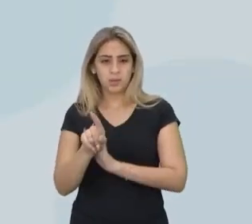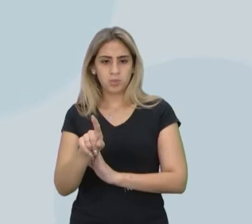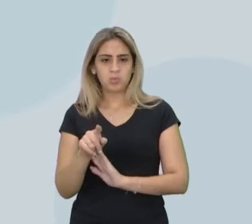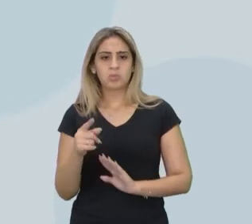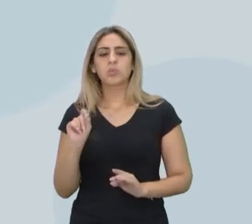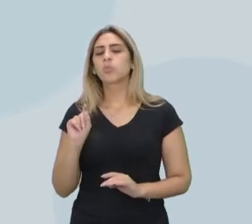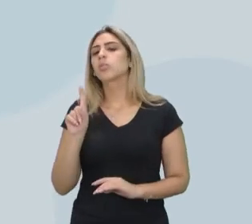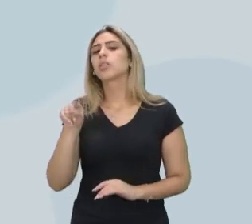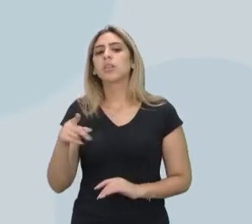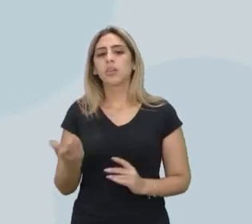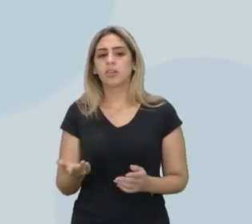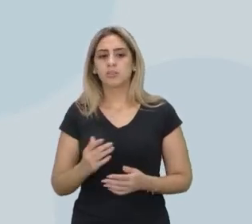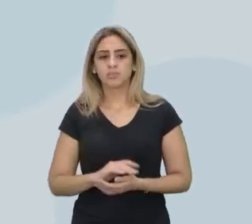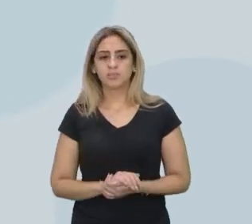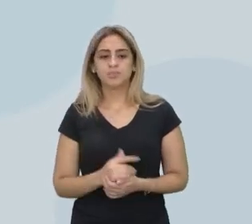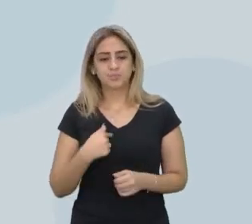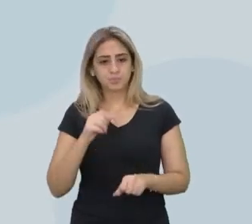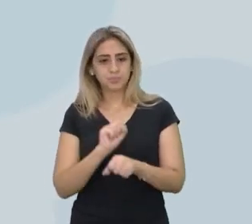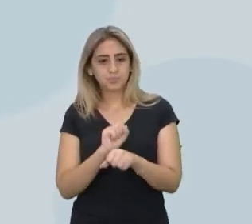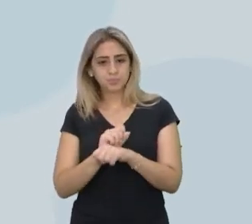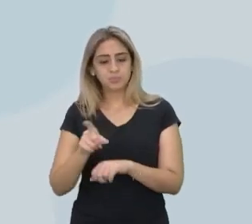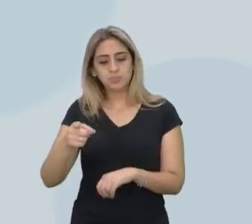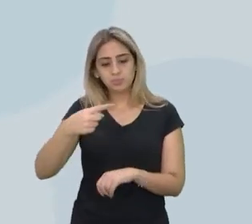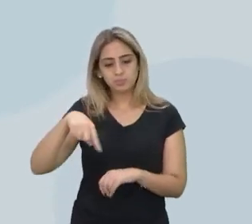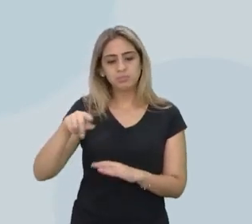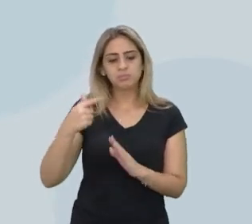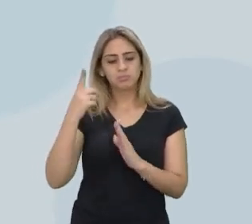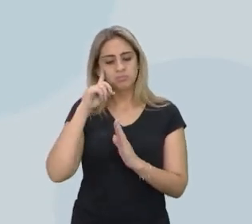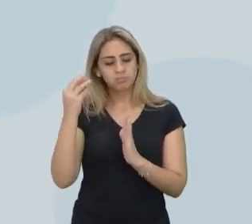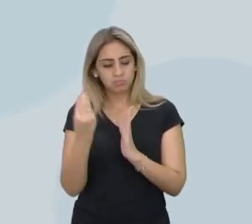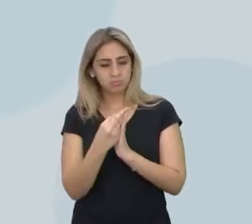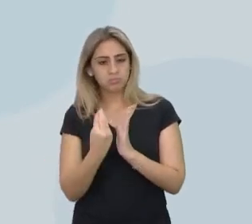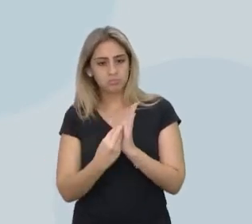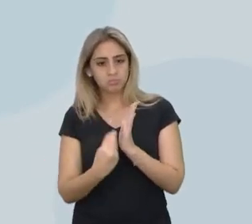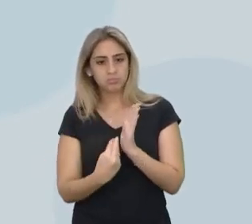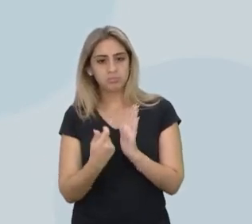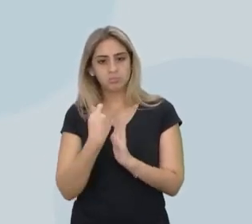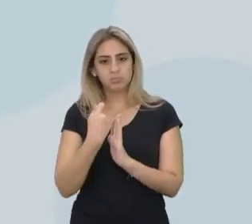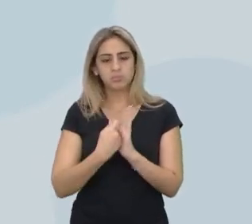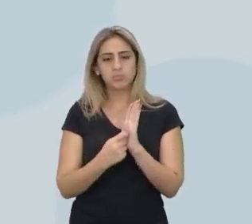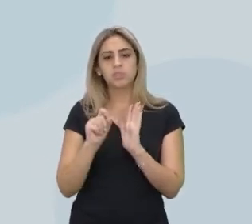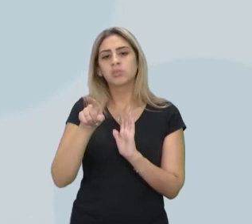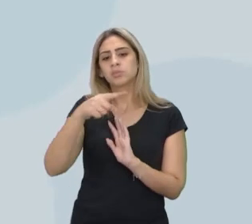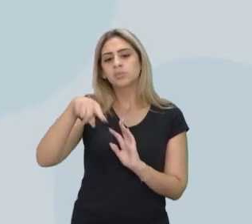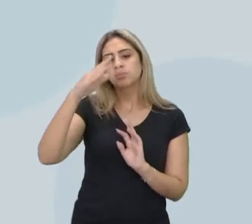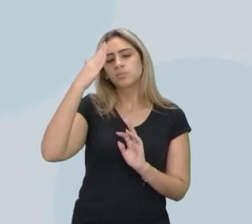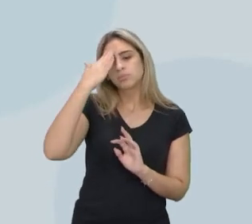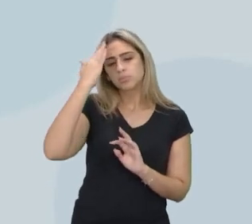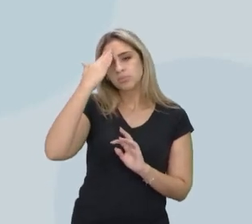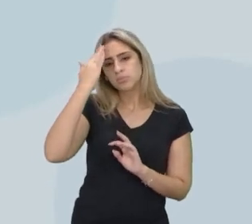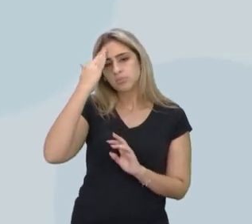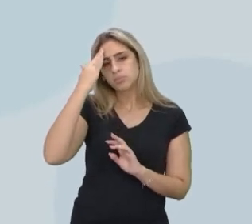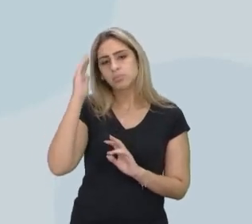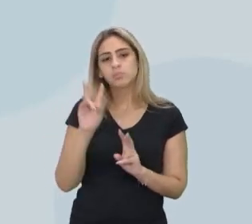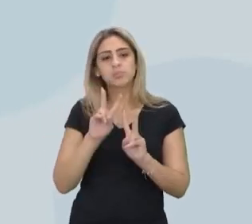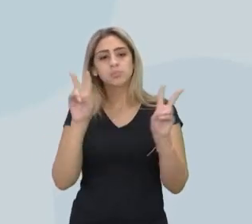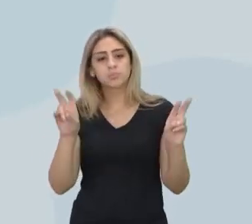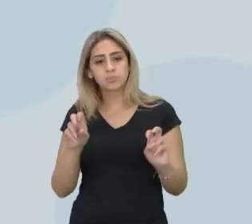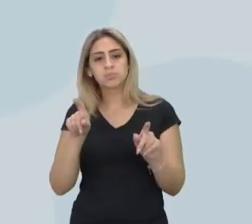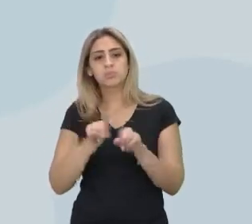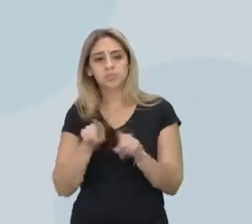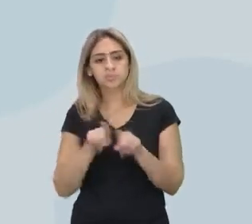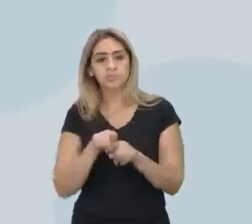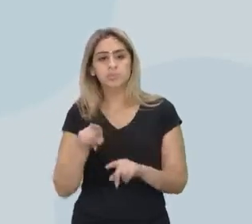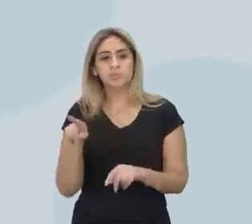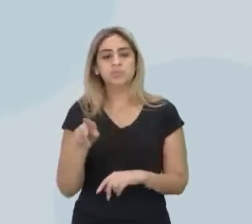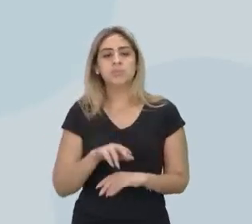irreversível. Eu espero que vocês tenham anotado aí o que vocês entenderam por reações químicas, que